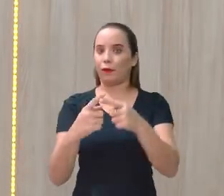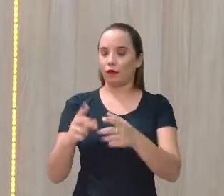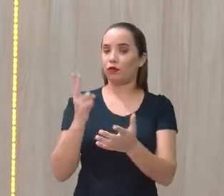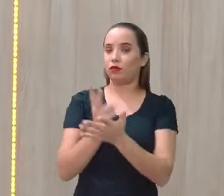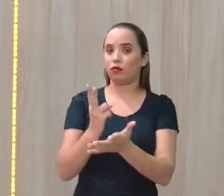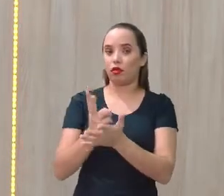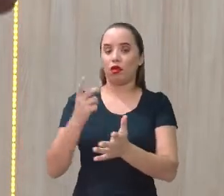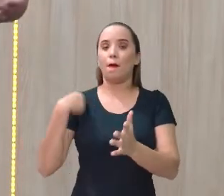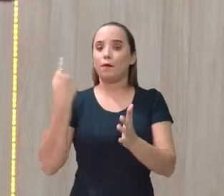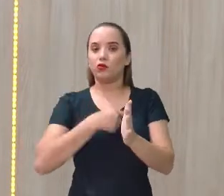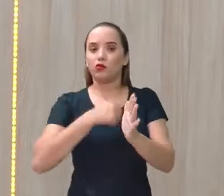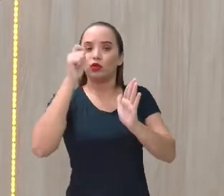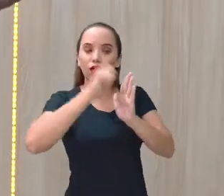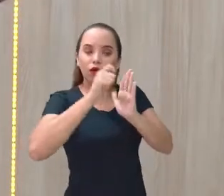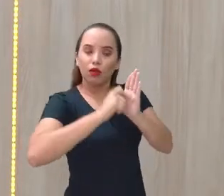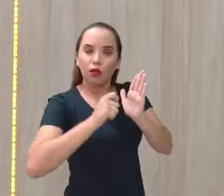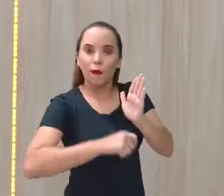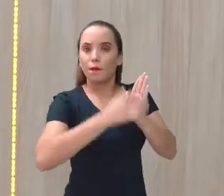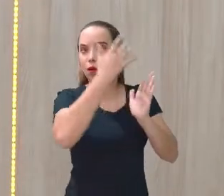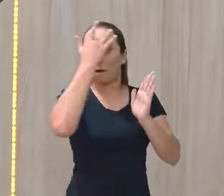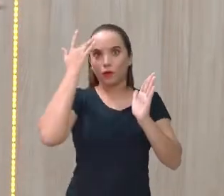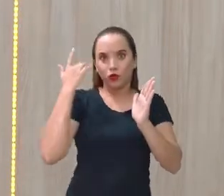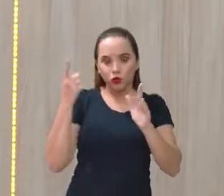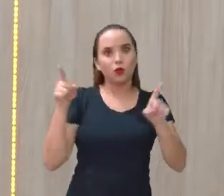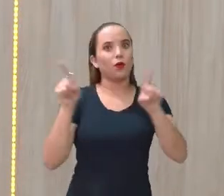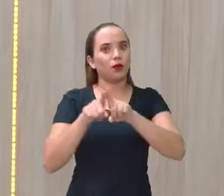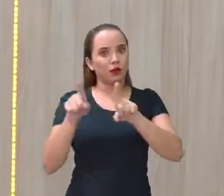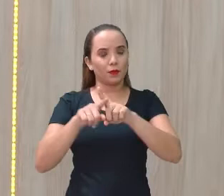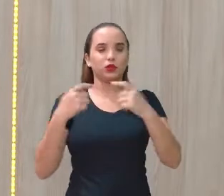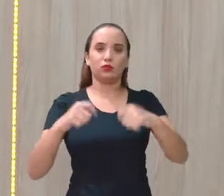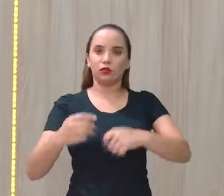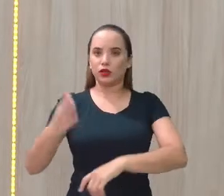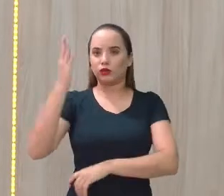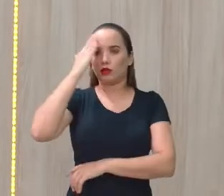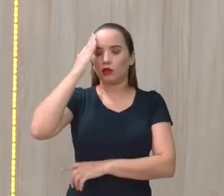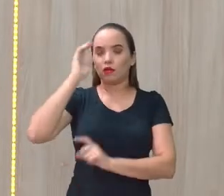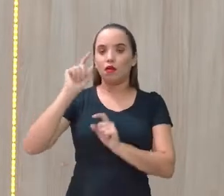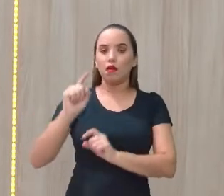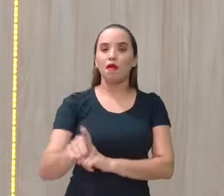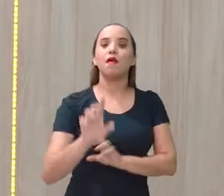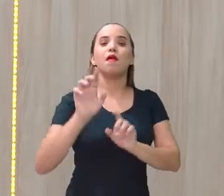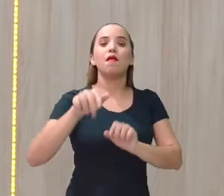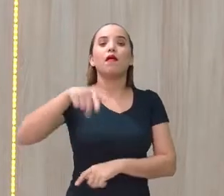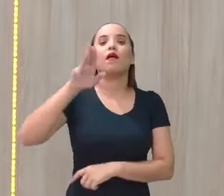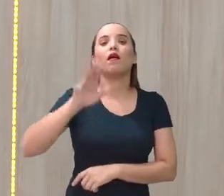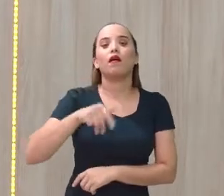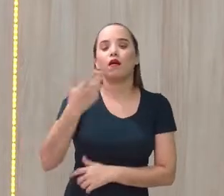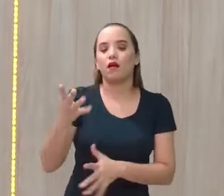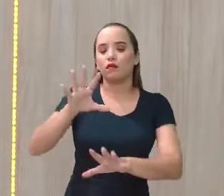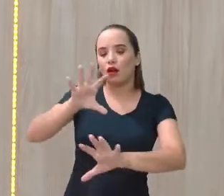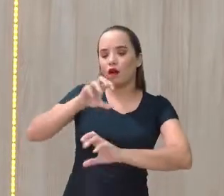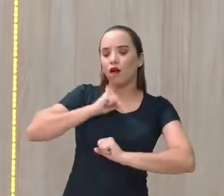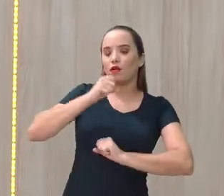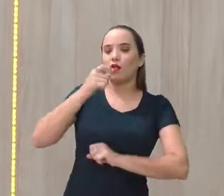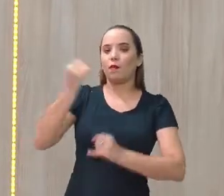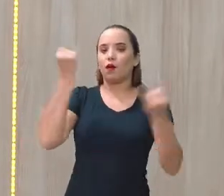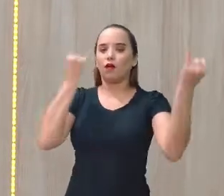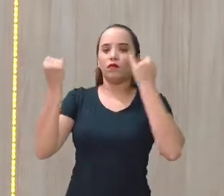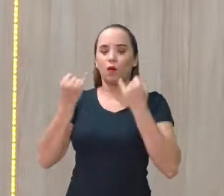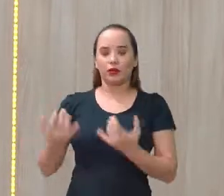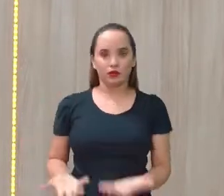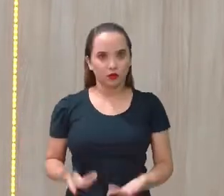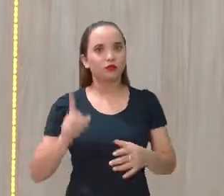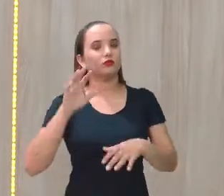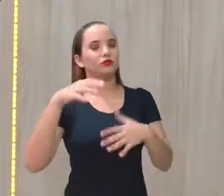gente tem que ter em mente quem é que vai receber essa mensagem, certo? Então, é verdadeiro sim, e a